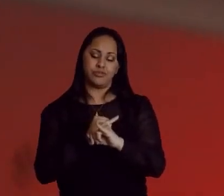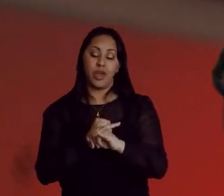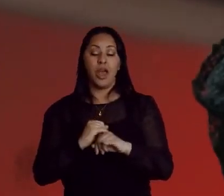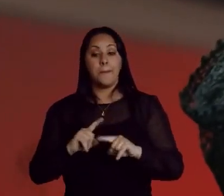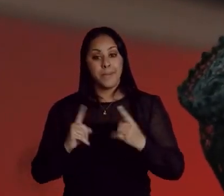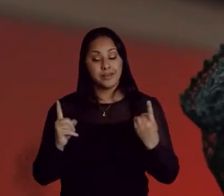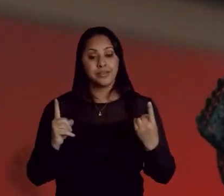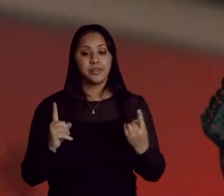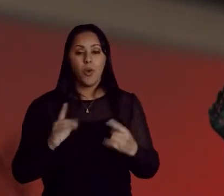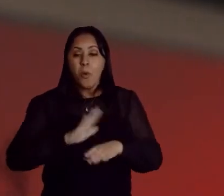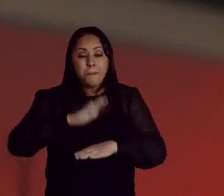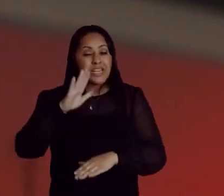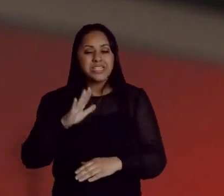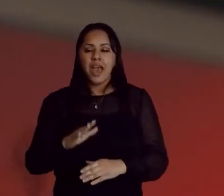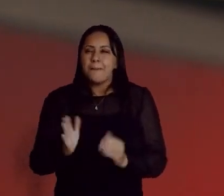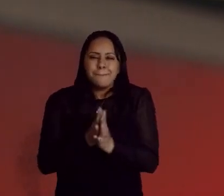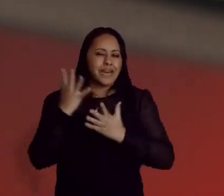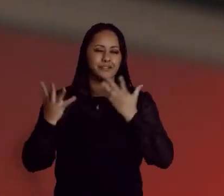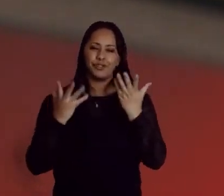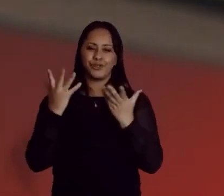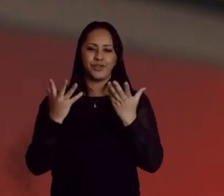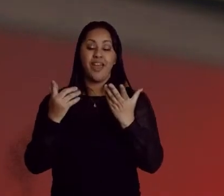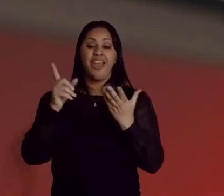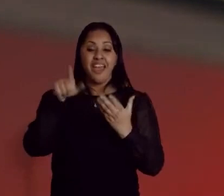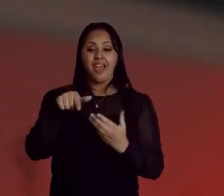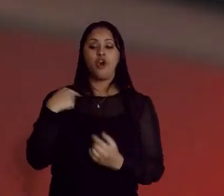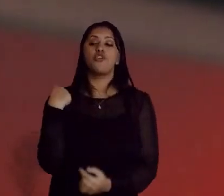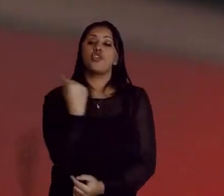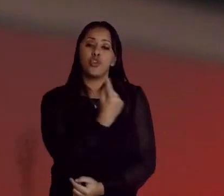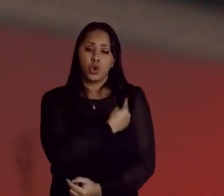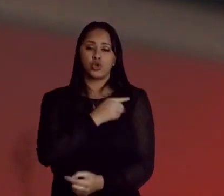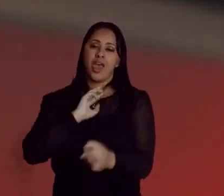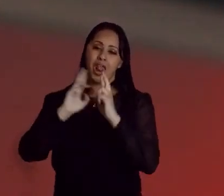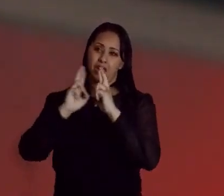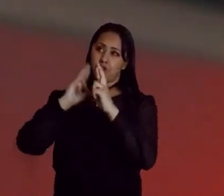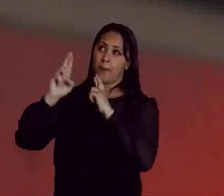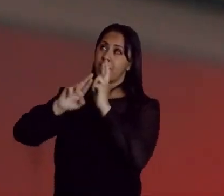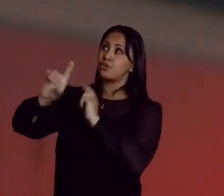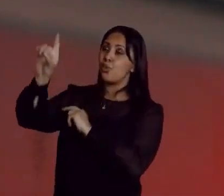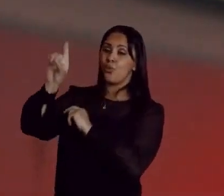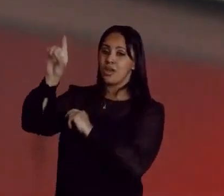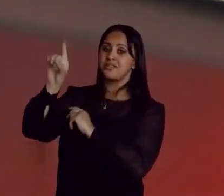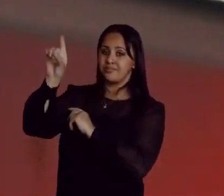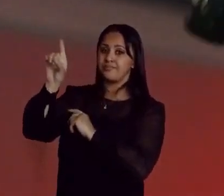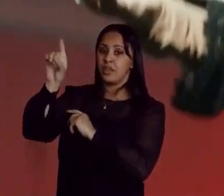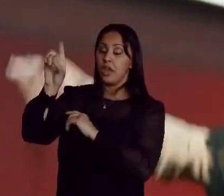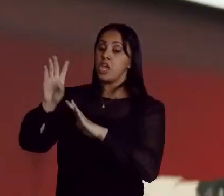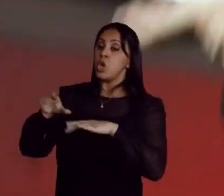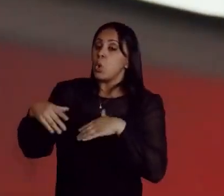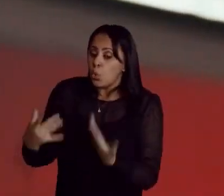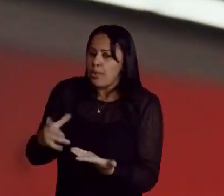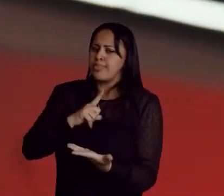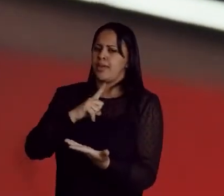Mas o mais sublime de todos os relacionamentos é o nosso relacionamento com Deus. E quando nós temos esse relacionamento com